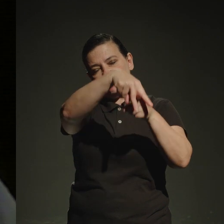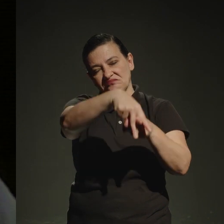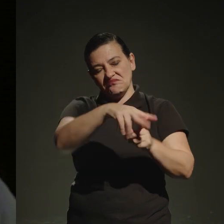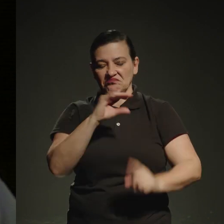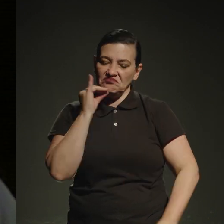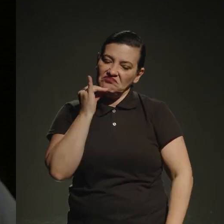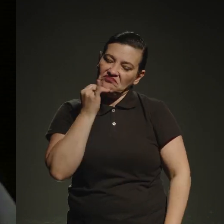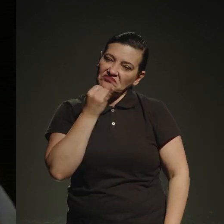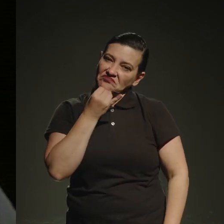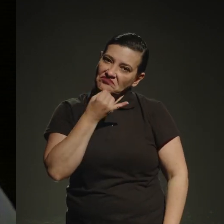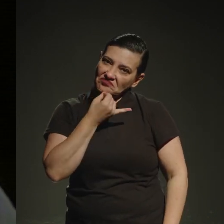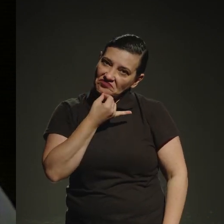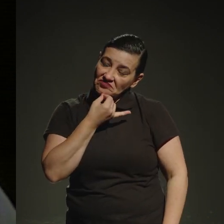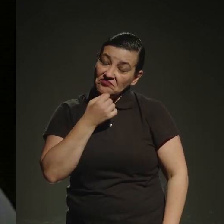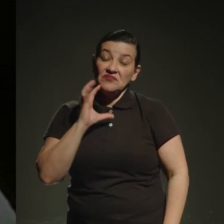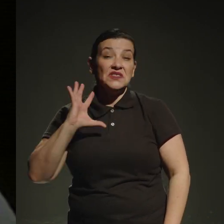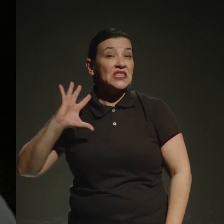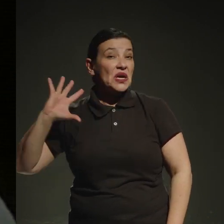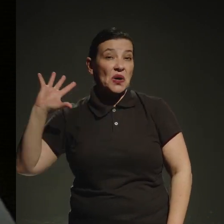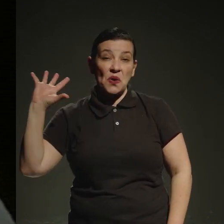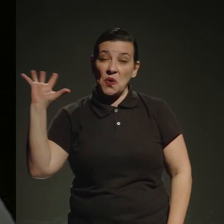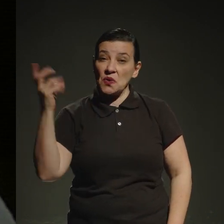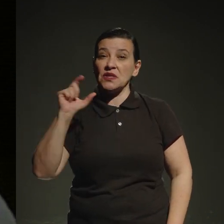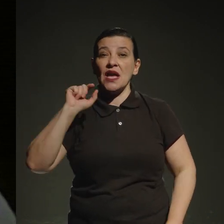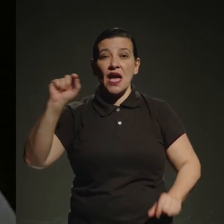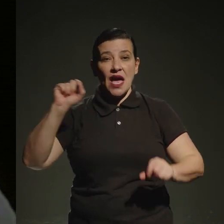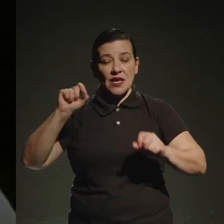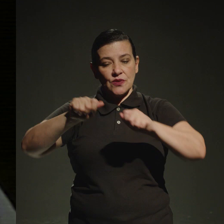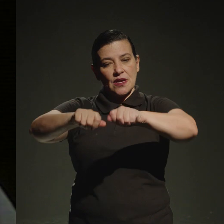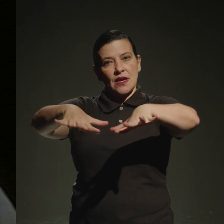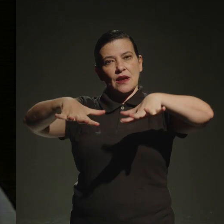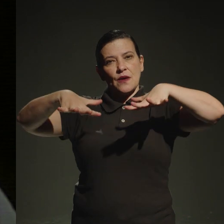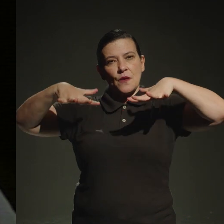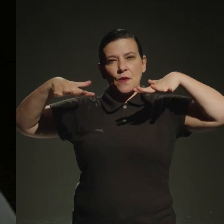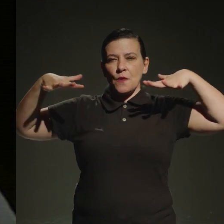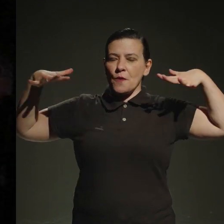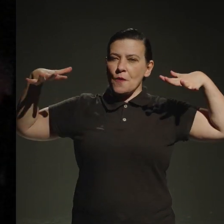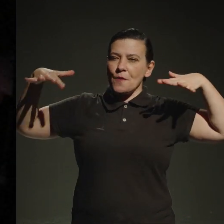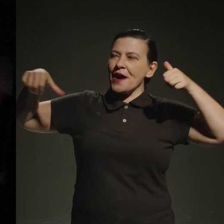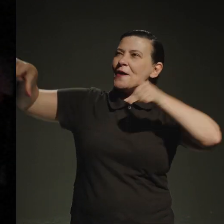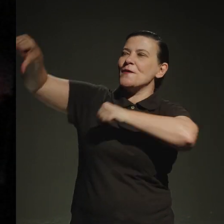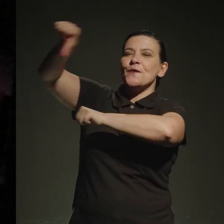por um fio de nylon, cai sobre o palco uma enorme lua de purpurina prateada.